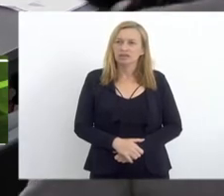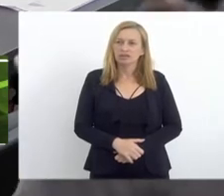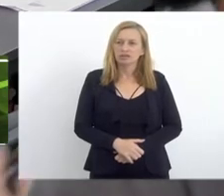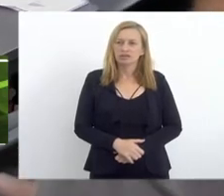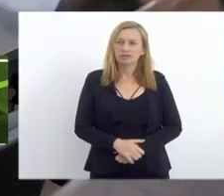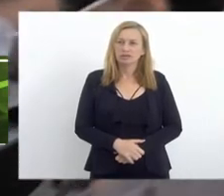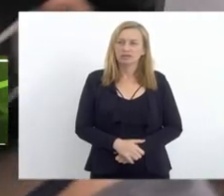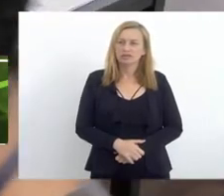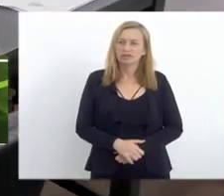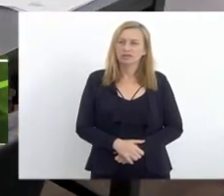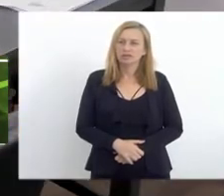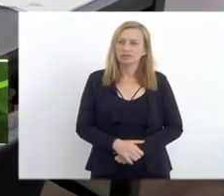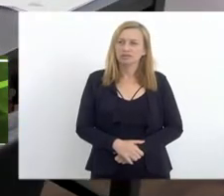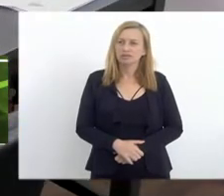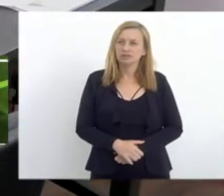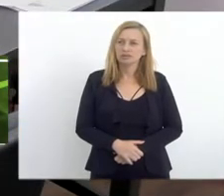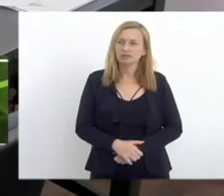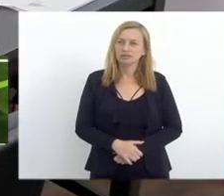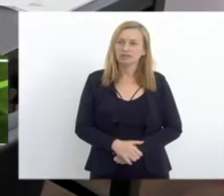Eu não estou nem vendo ele.